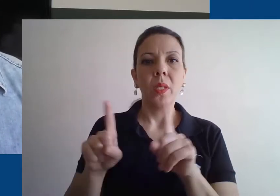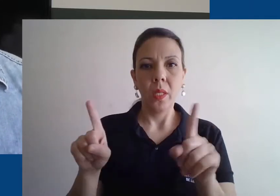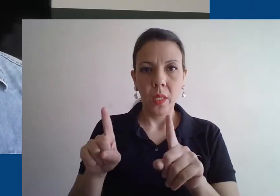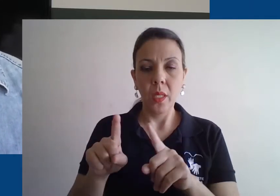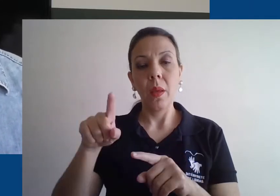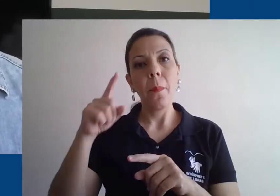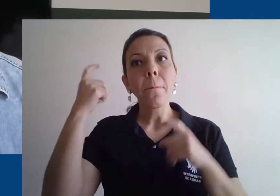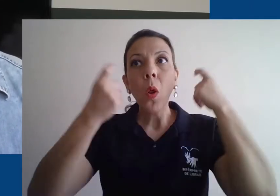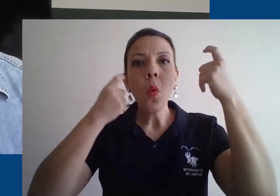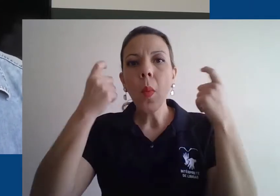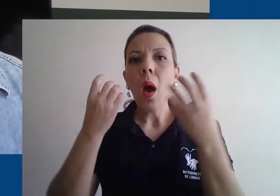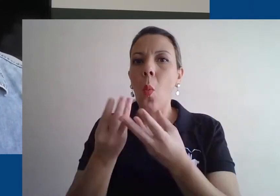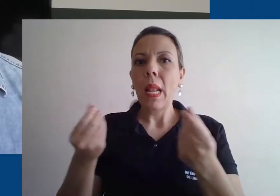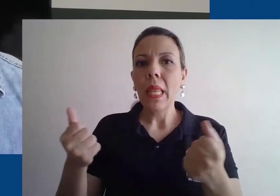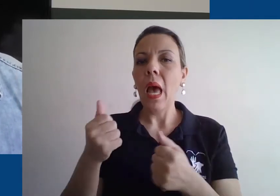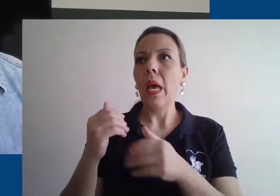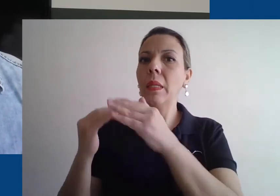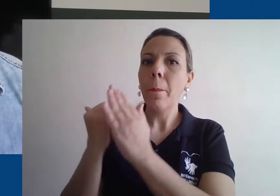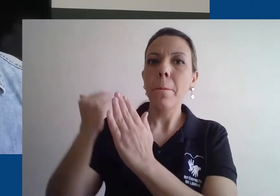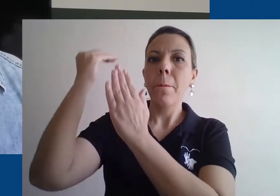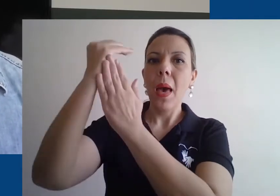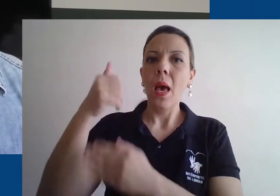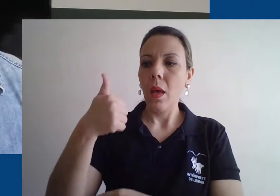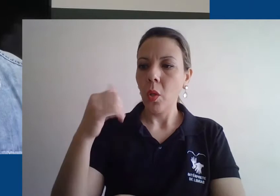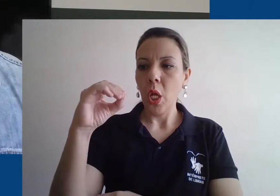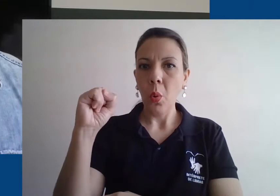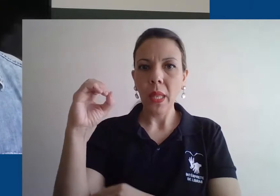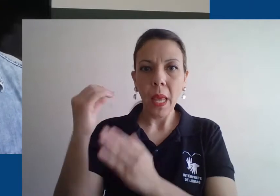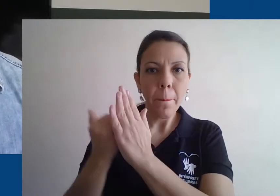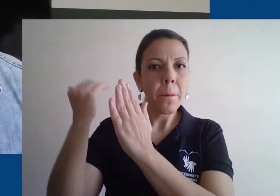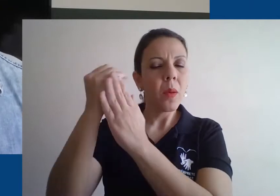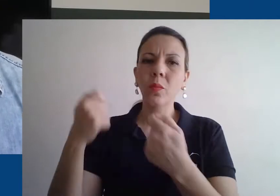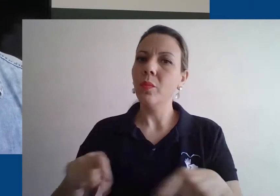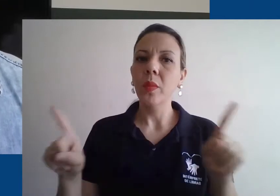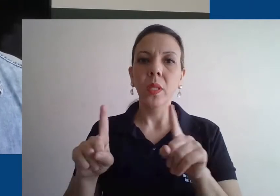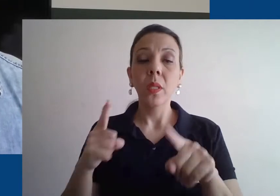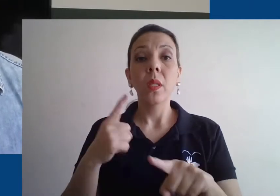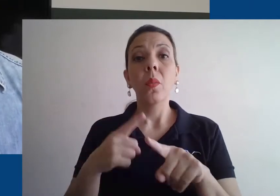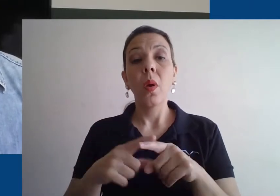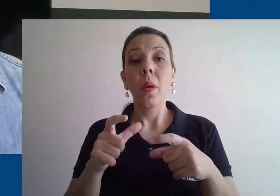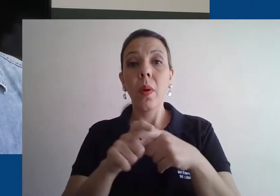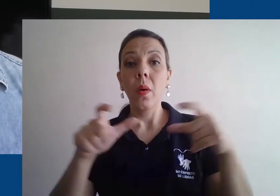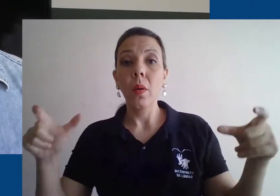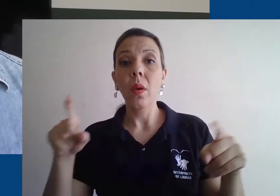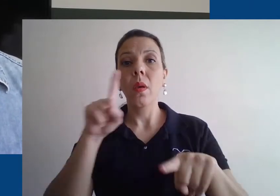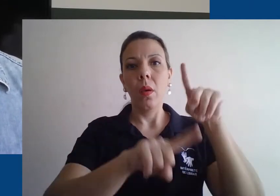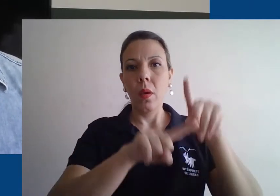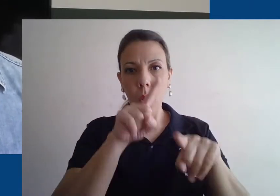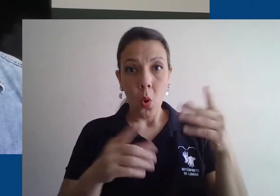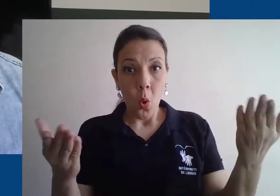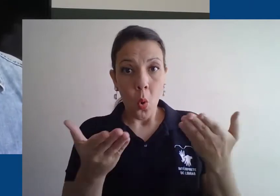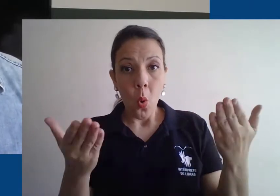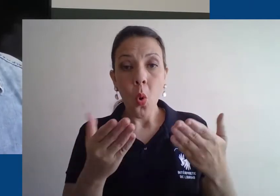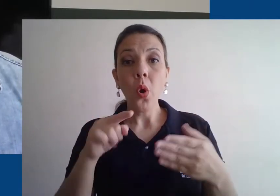com uma qualidade acima de 1080, tá bom? Não tem porquê, a maioria dos dispositivos hoje, eles